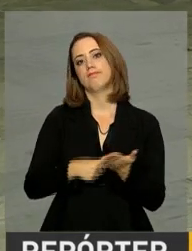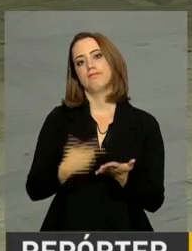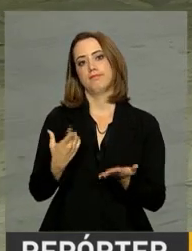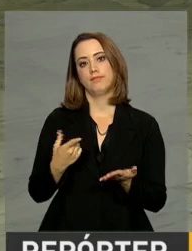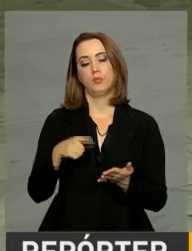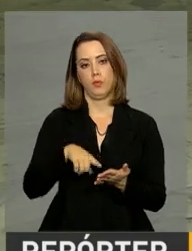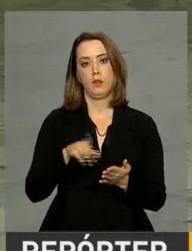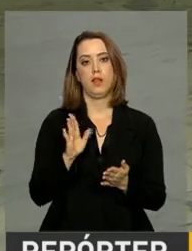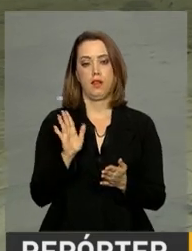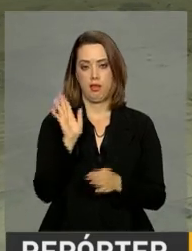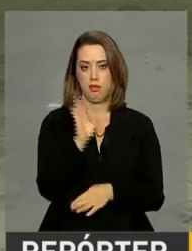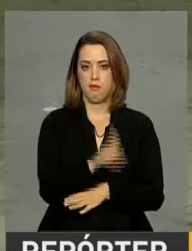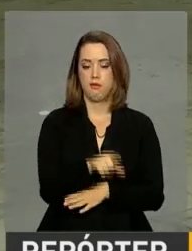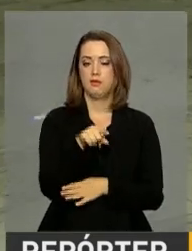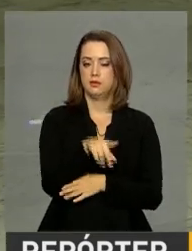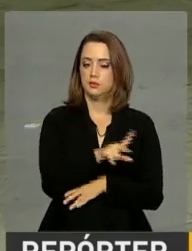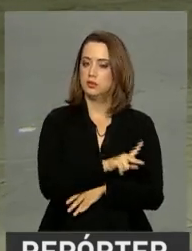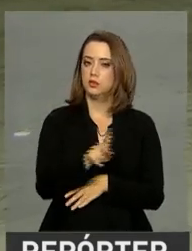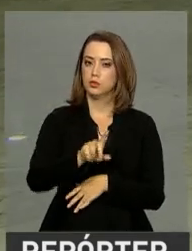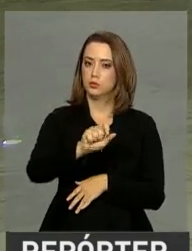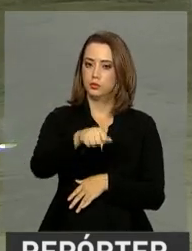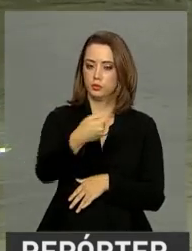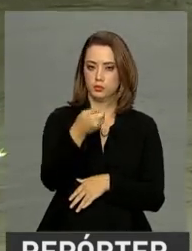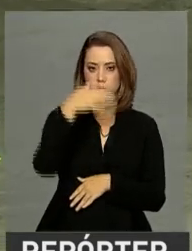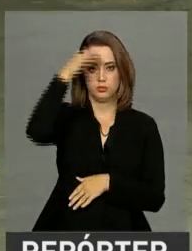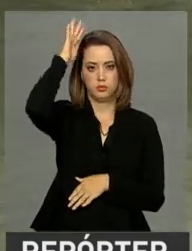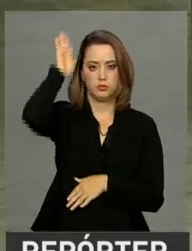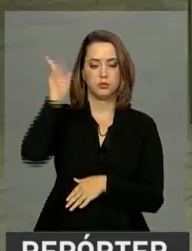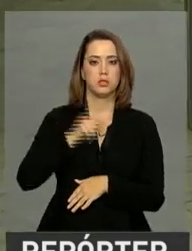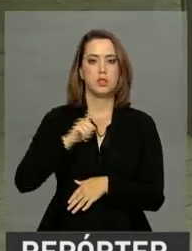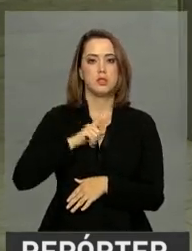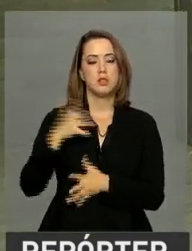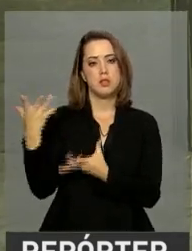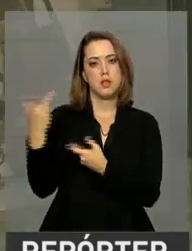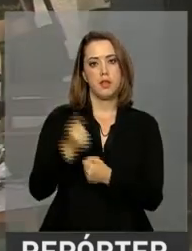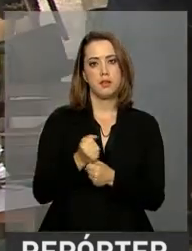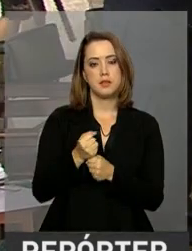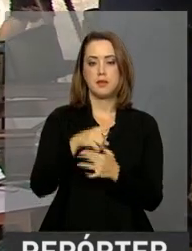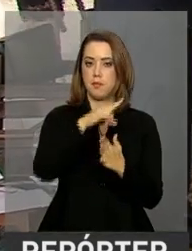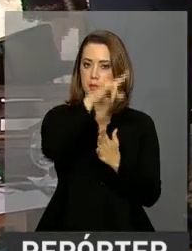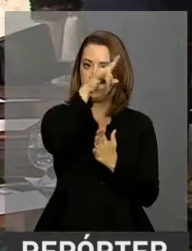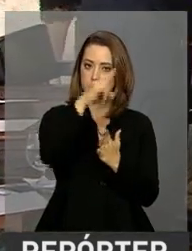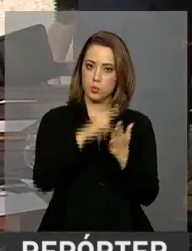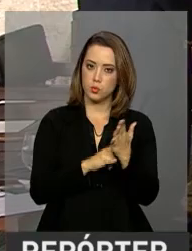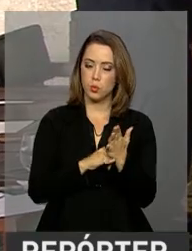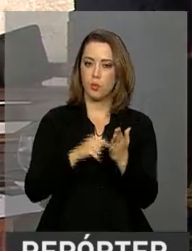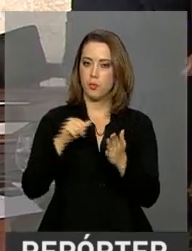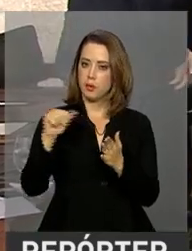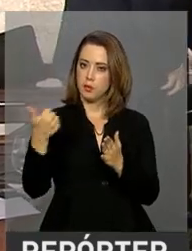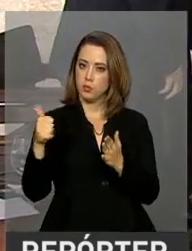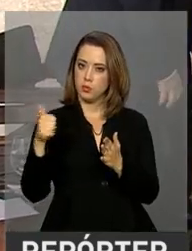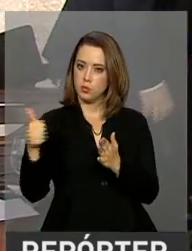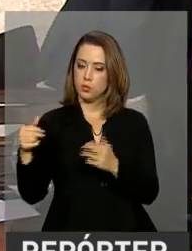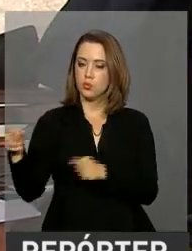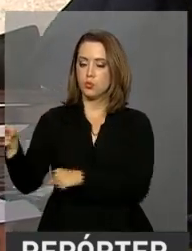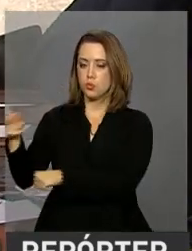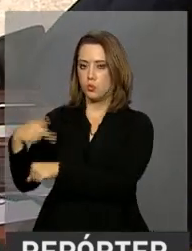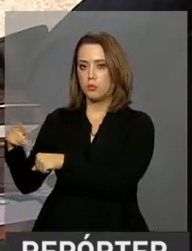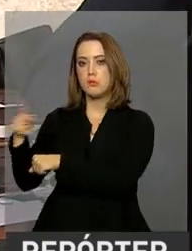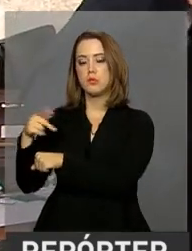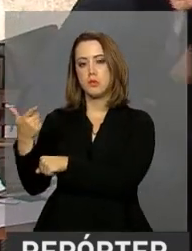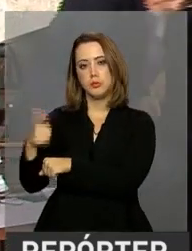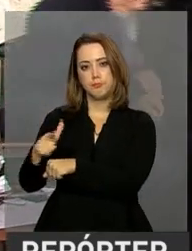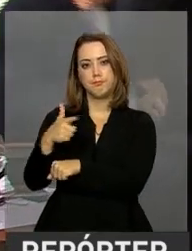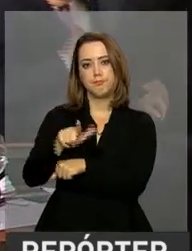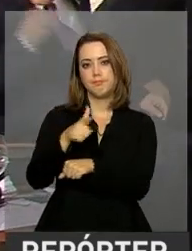meio da tarde, o presidente em exercício, Michel Temer, recebeu as cartas credenciais de 11 embaixadores estrangeiros, que a partir